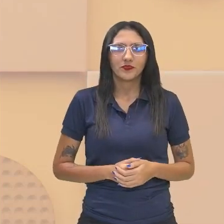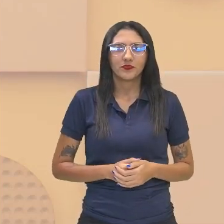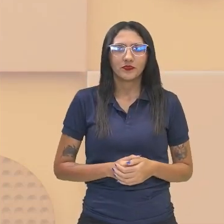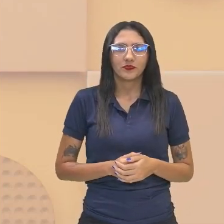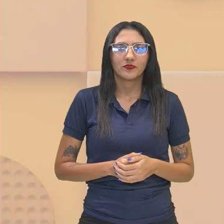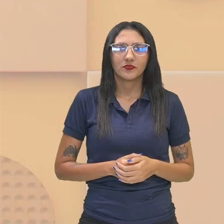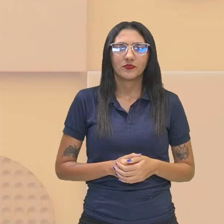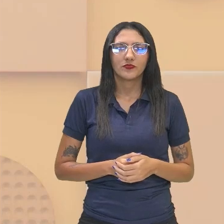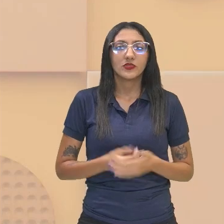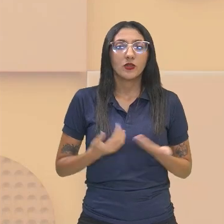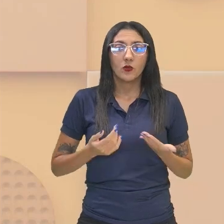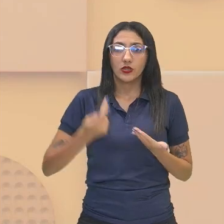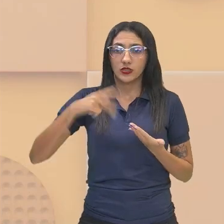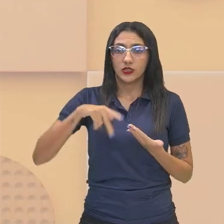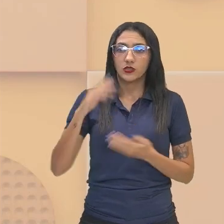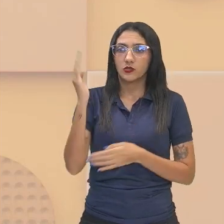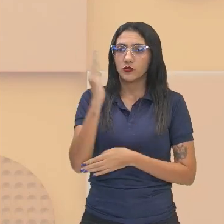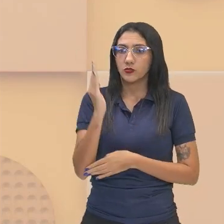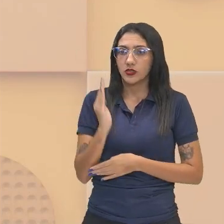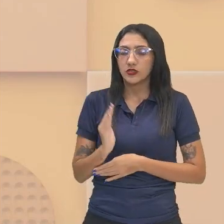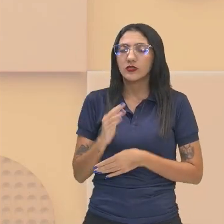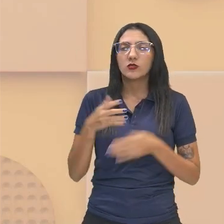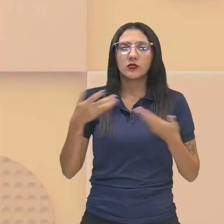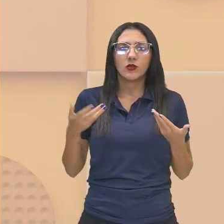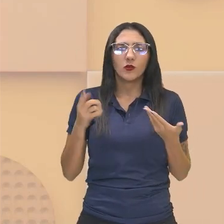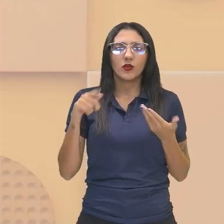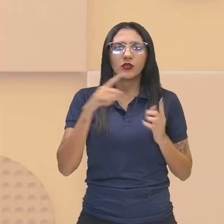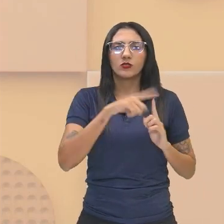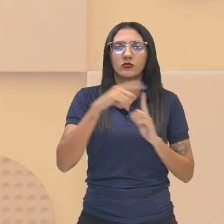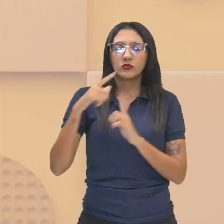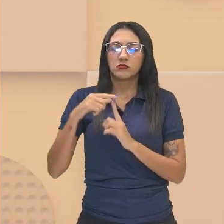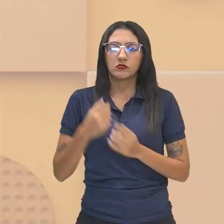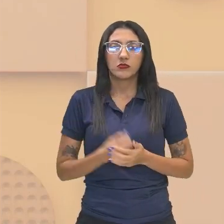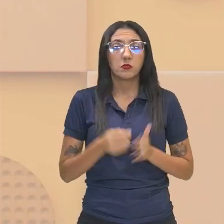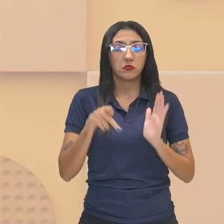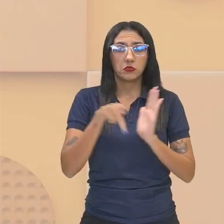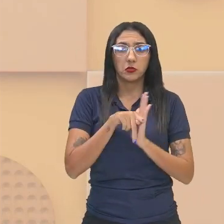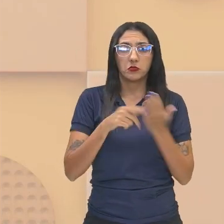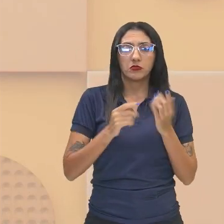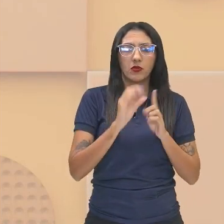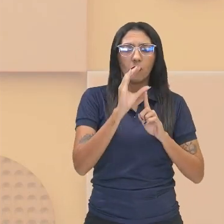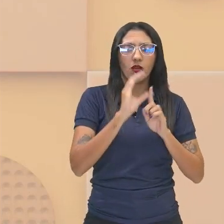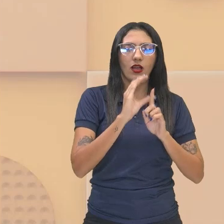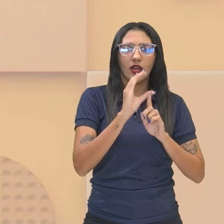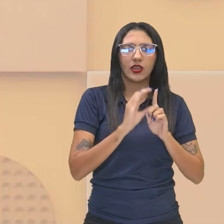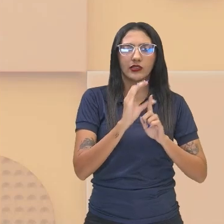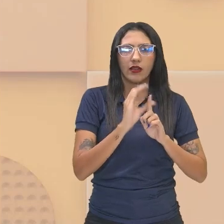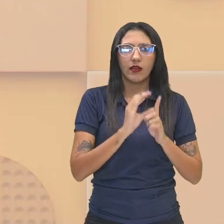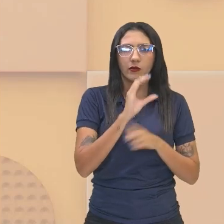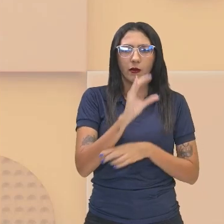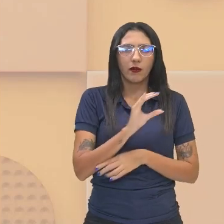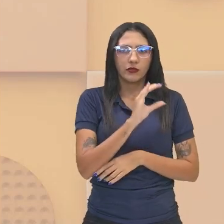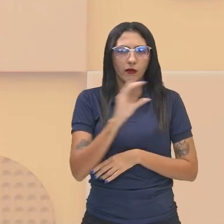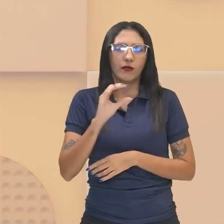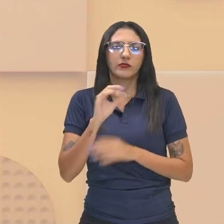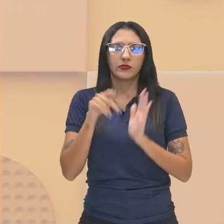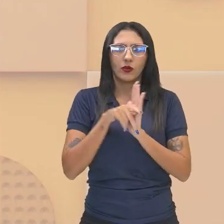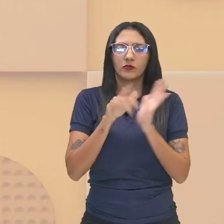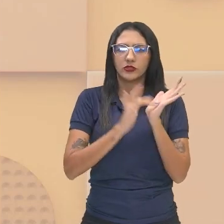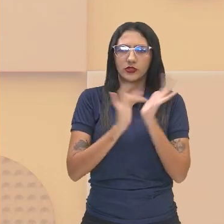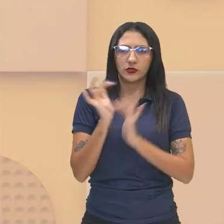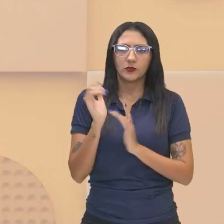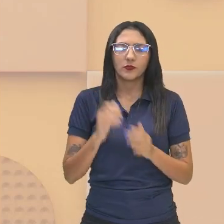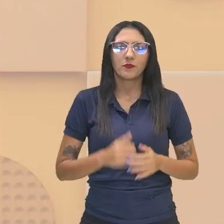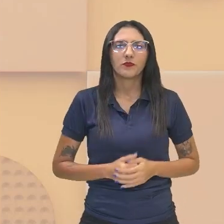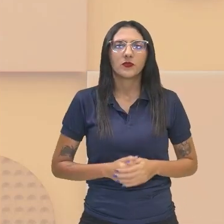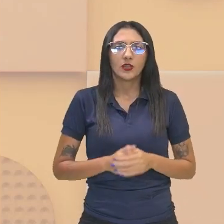calendário adotado no Brasil é o quê? É o calendário cristão, tá? Então, exatamente por isso, nós